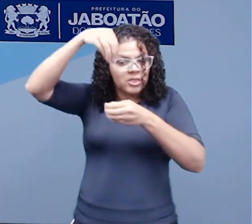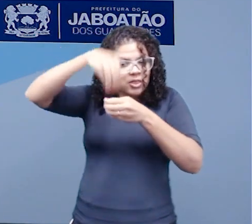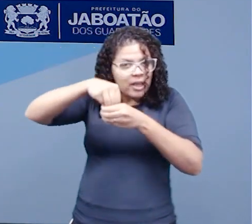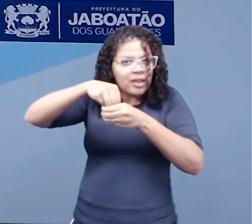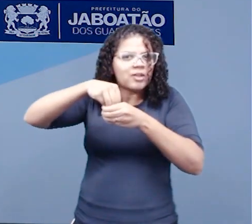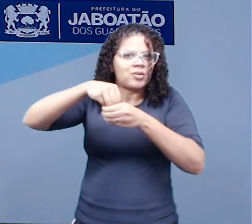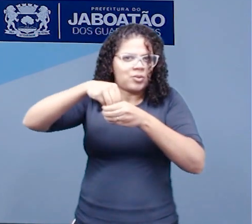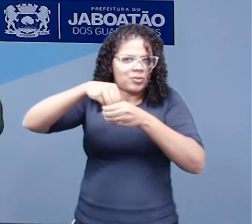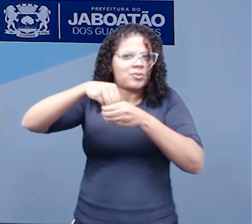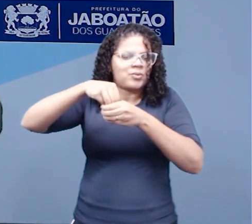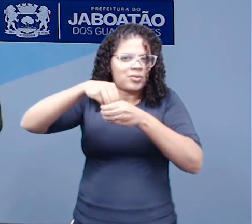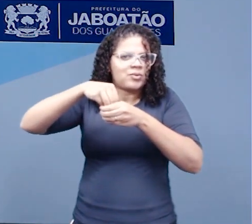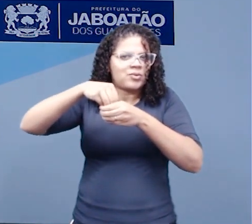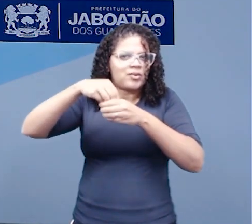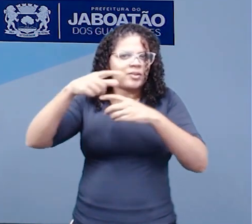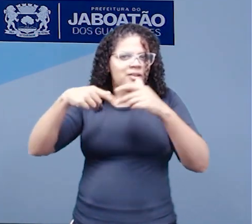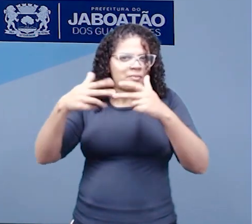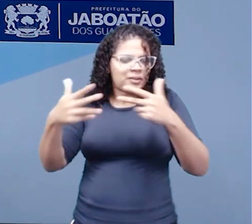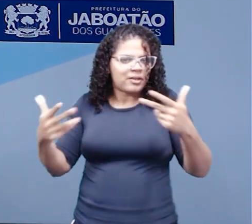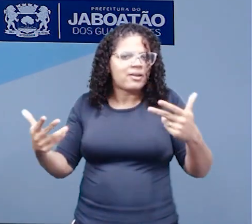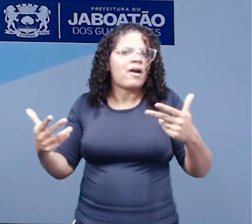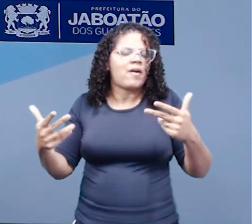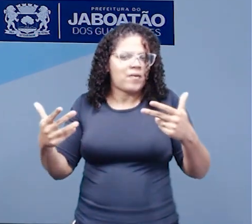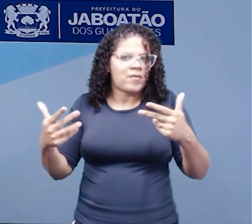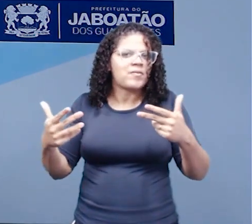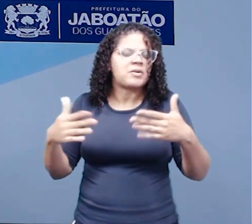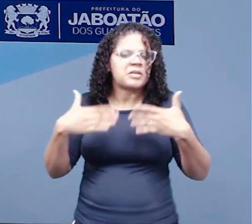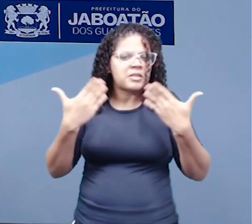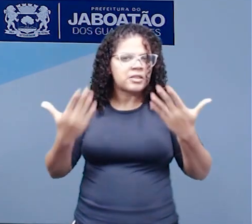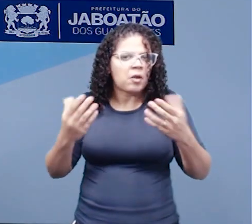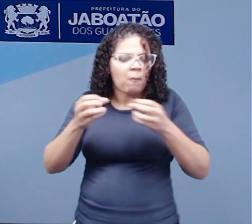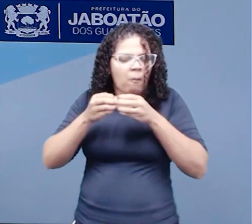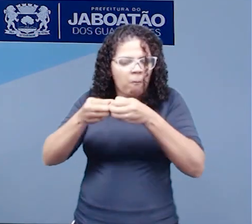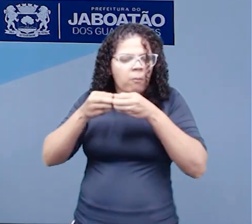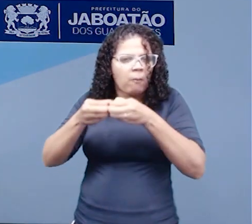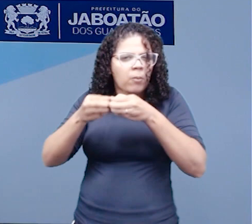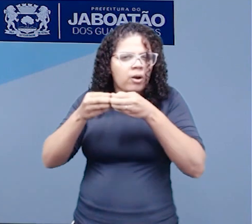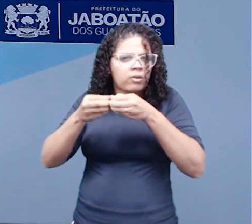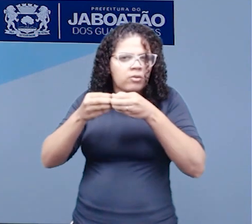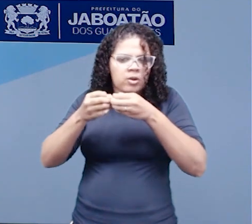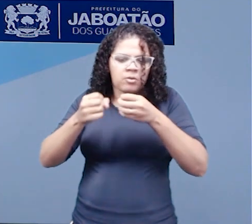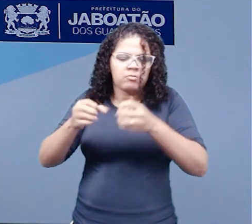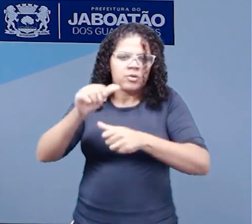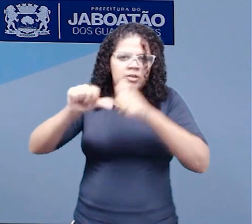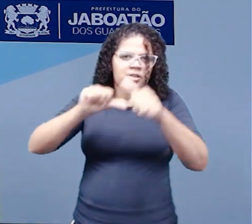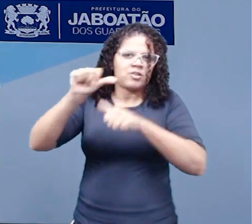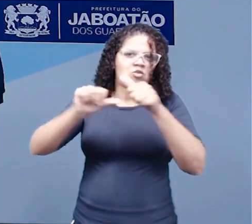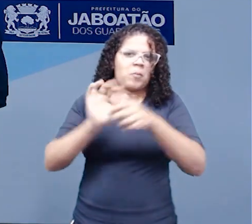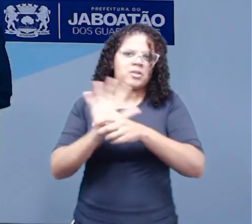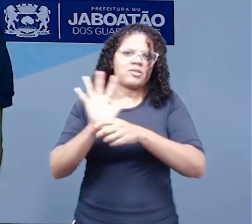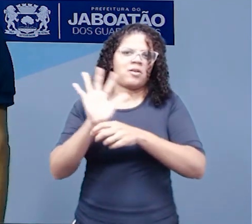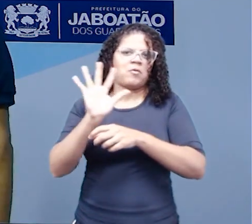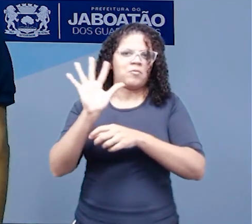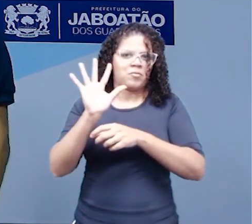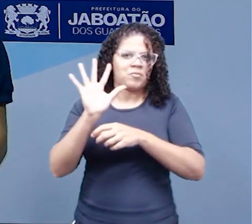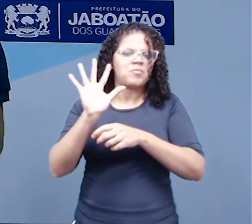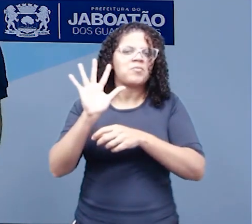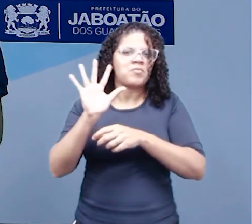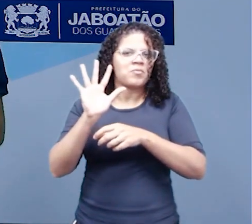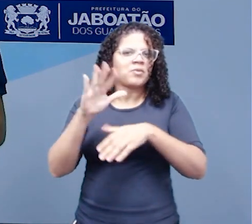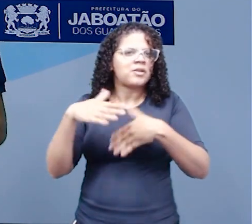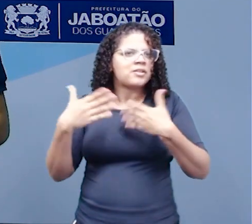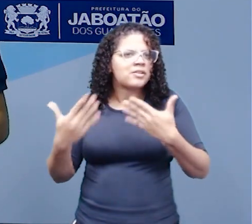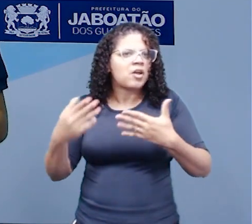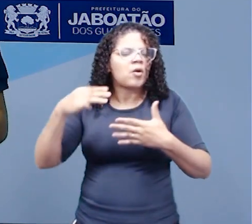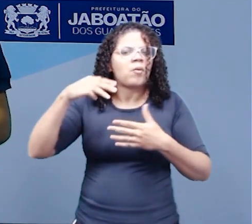físico líquido por causa da pressão que o gás sofre dentro desse botijão. Por que ele é de metal e é